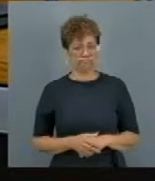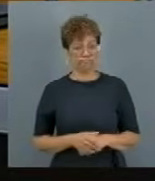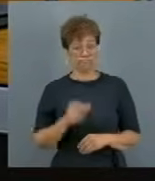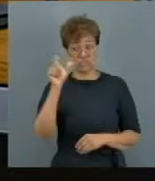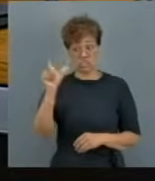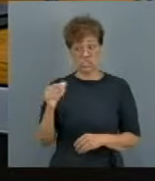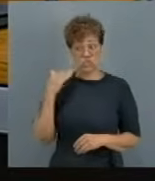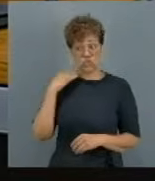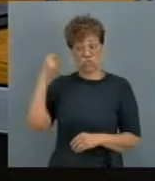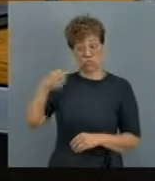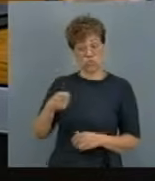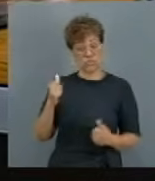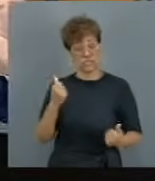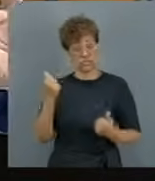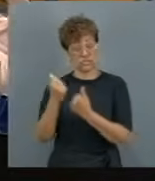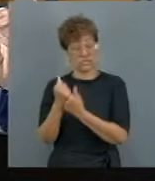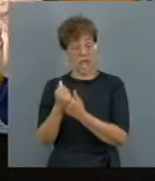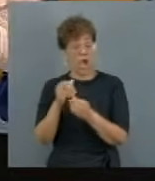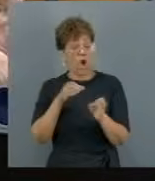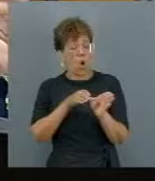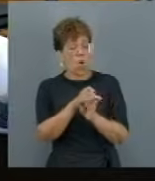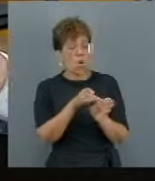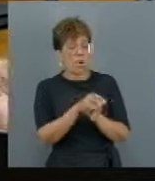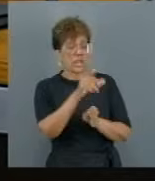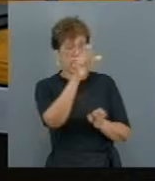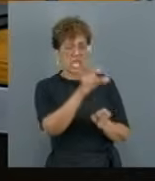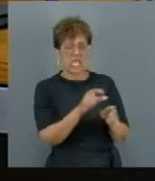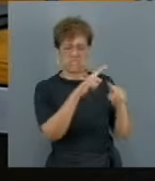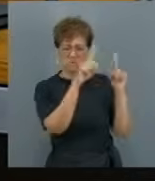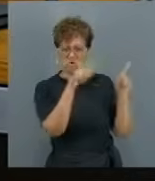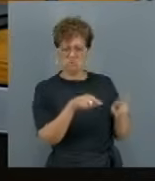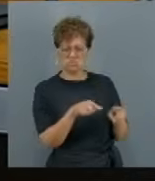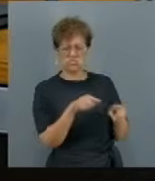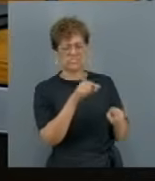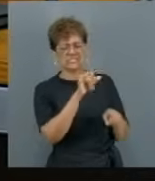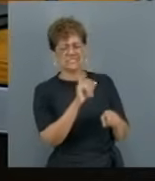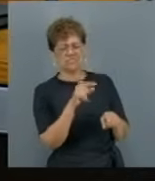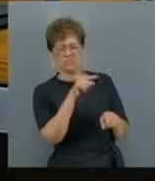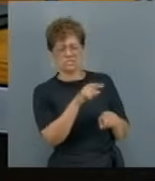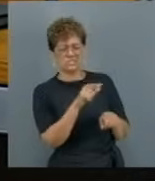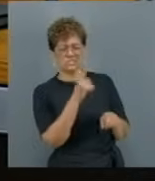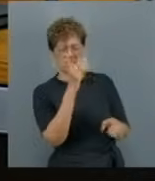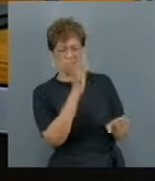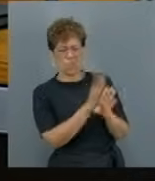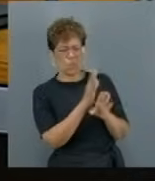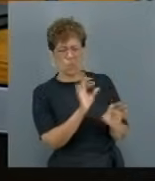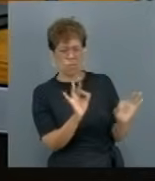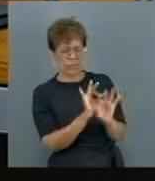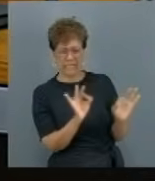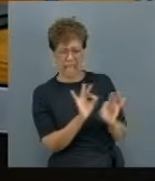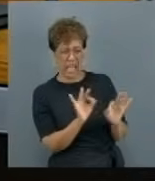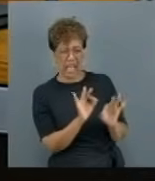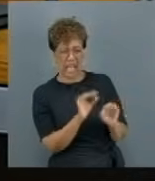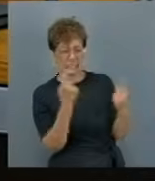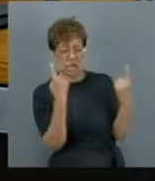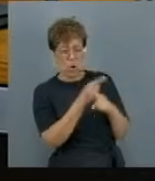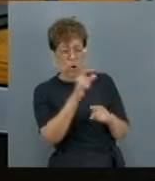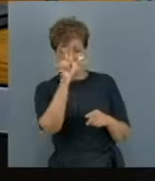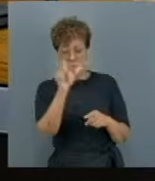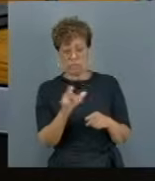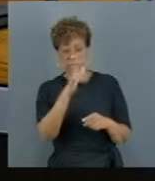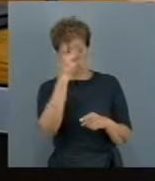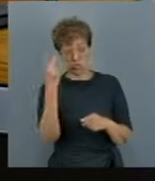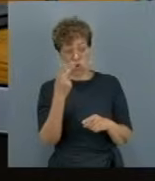juiz auxiliar orienta um funcionário para dizer o seguinte: olha, se você não está encontrando nada contra esse cidadão, usa